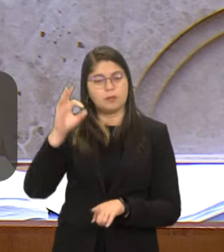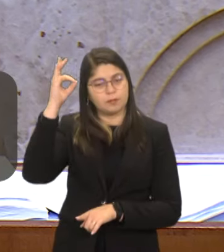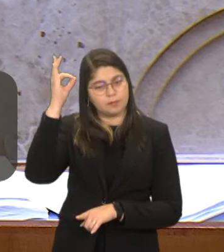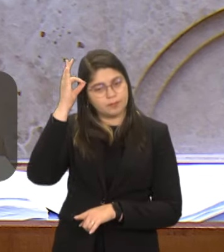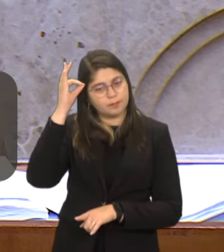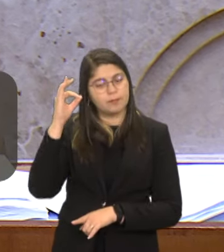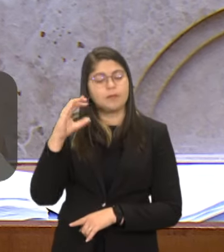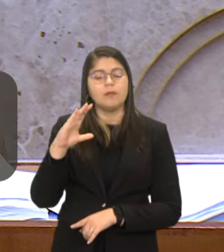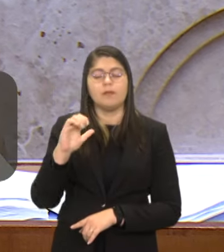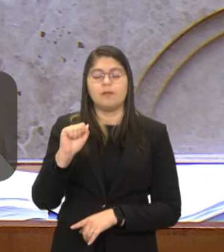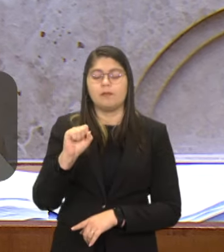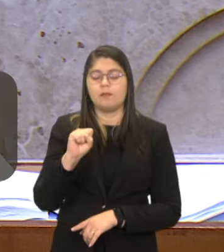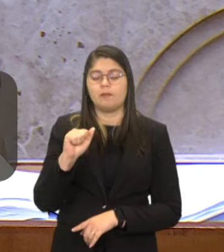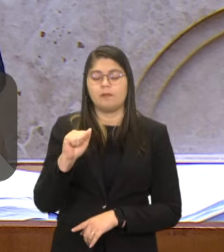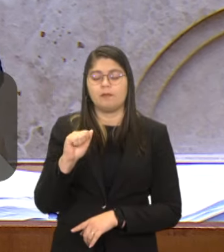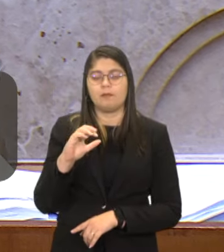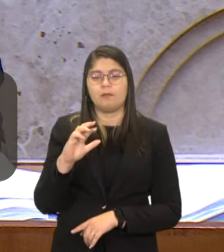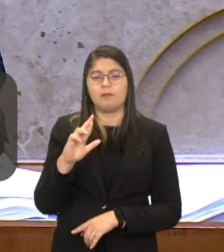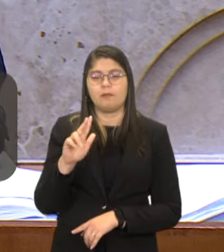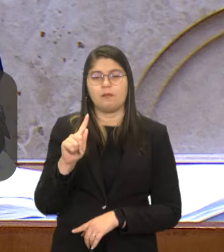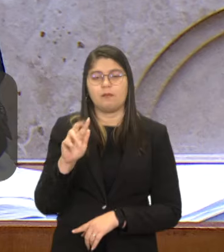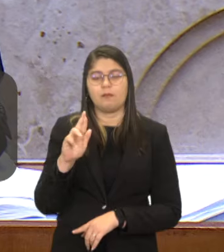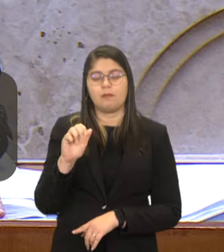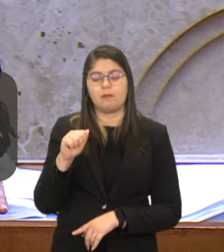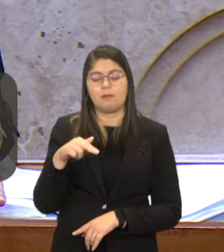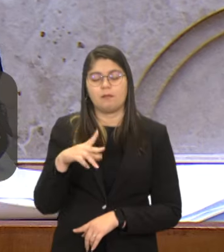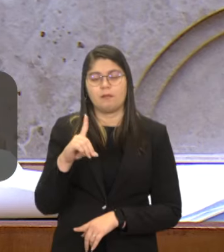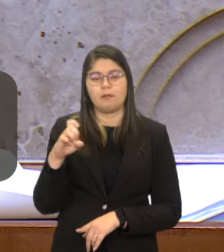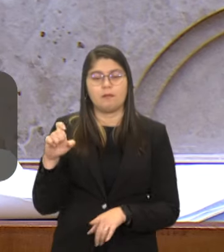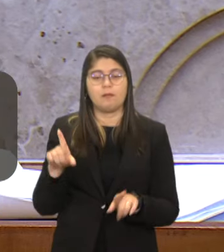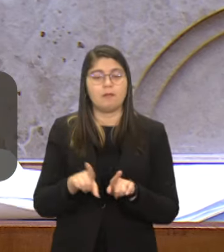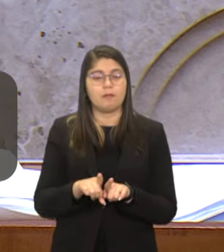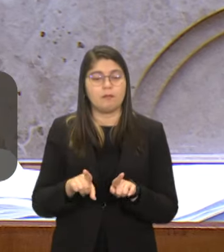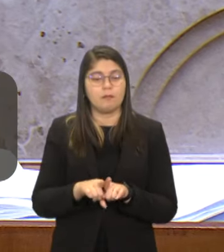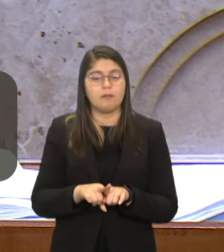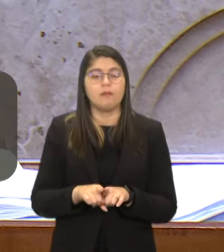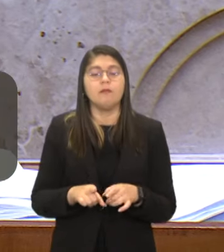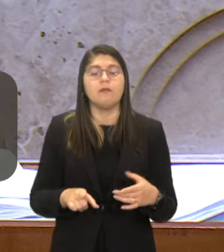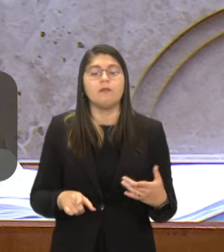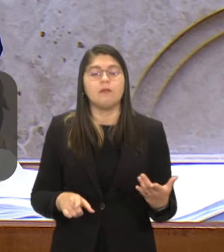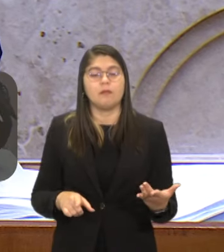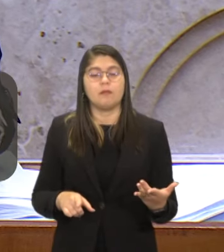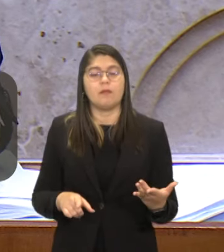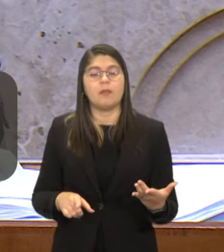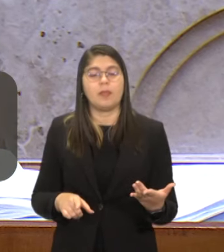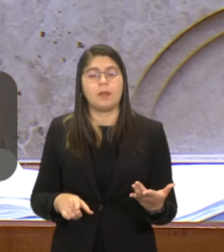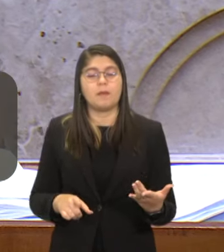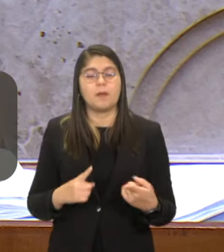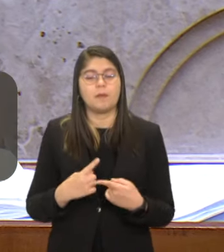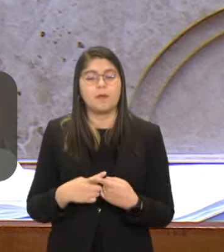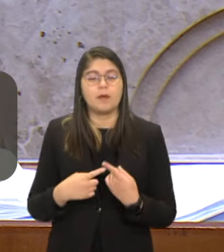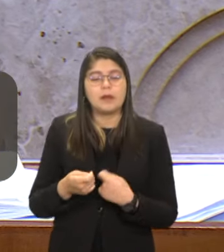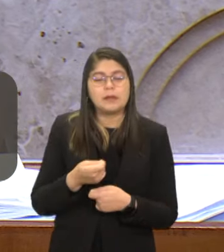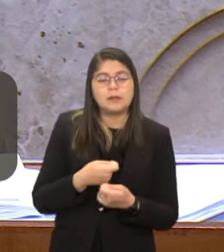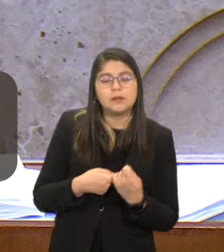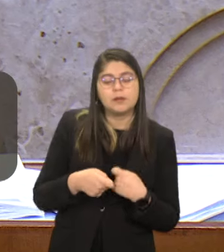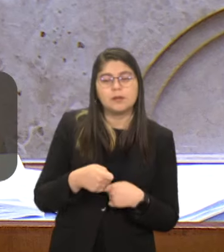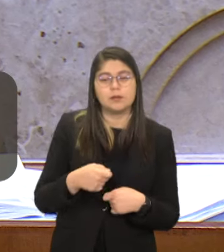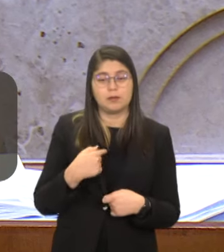Casagrande, e o próprio presidente Lula. Em algum momento em que as negociações estavam um pouco atravancadas, eu